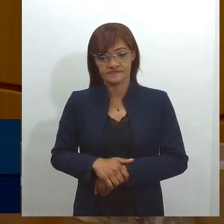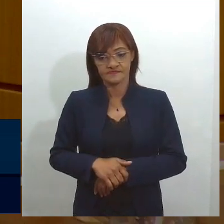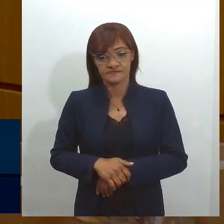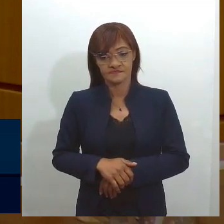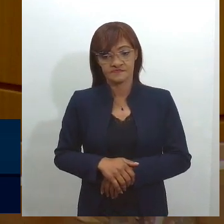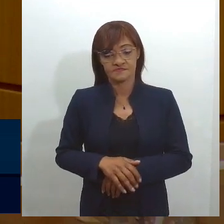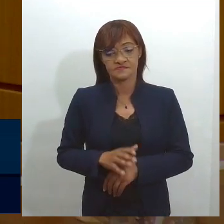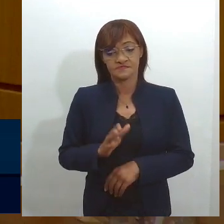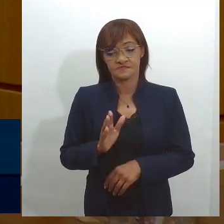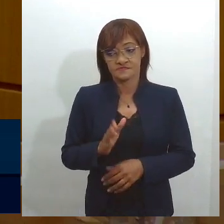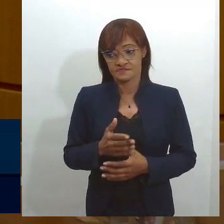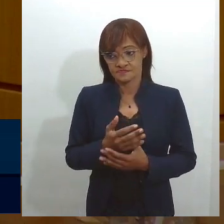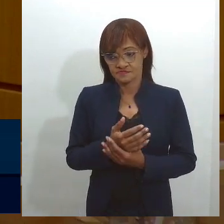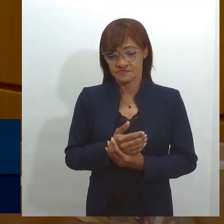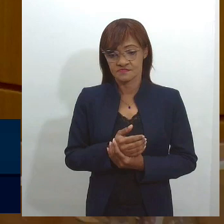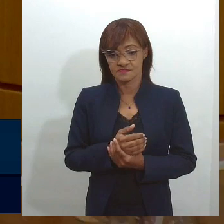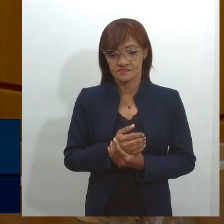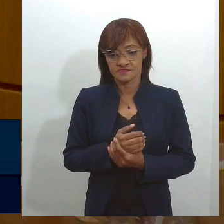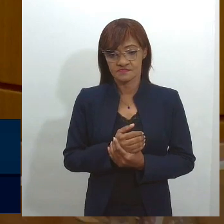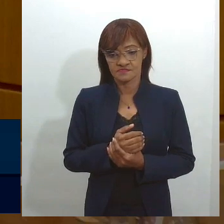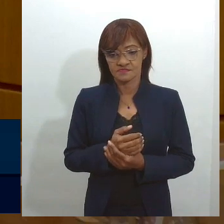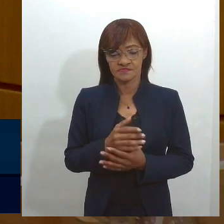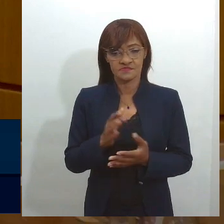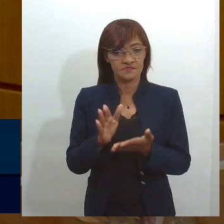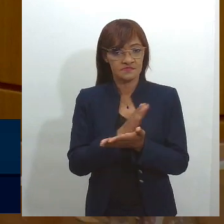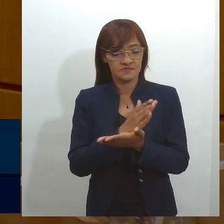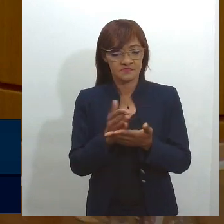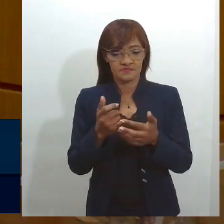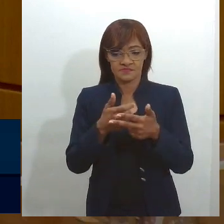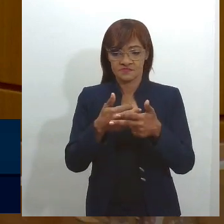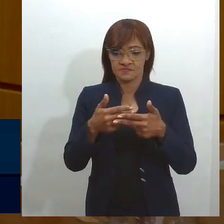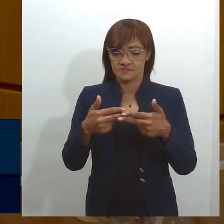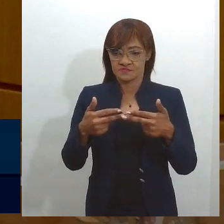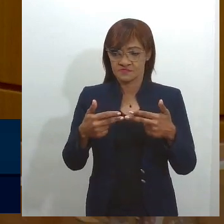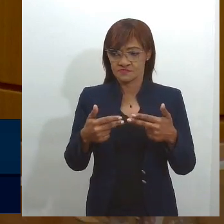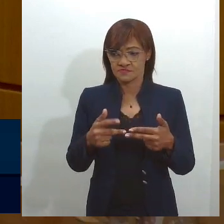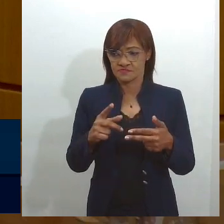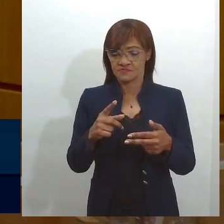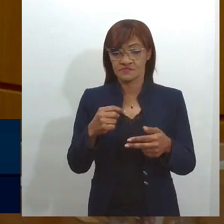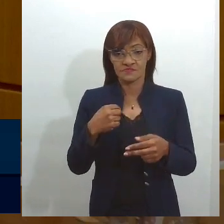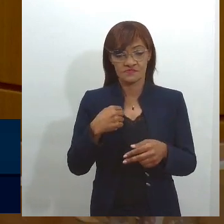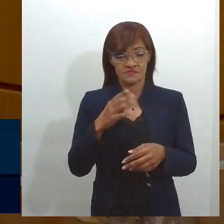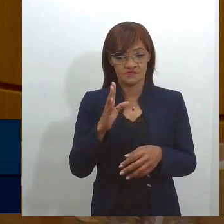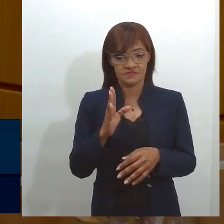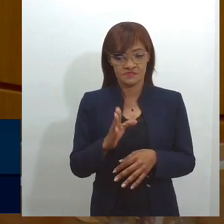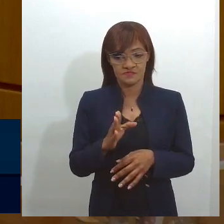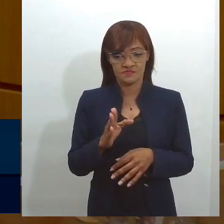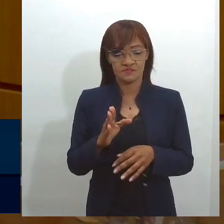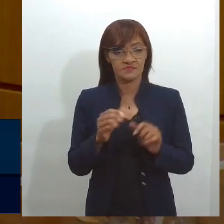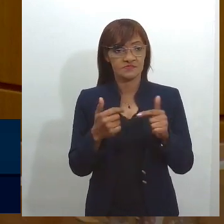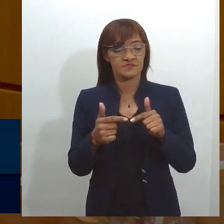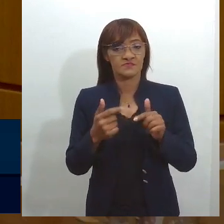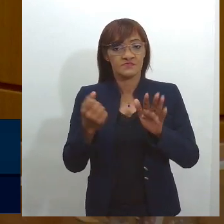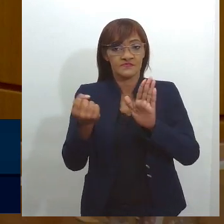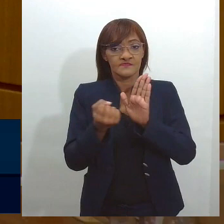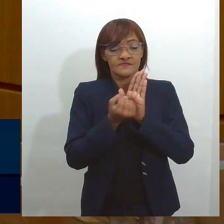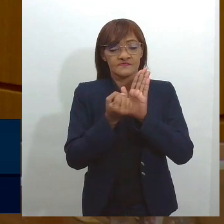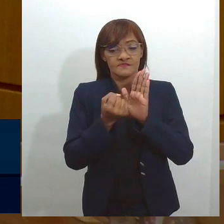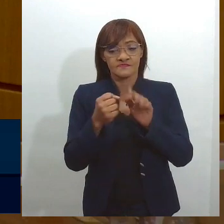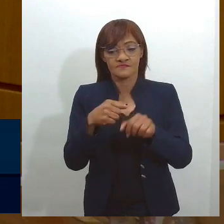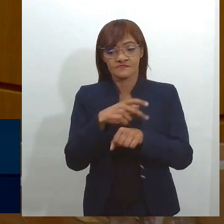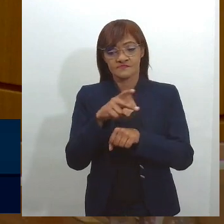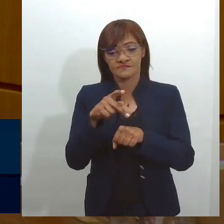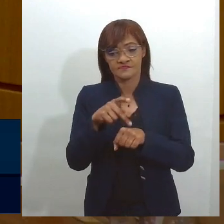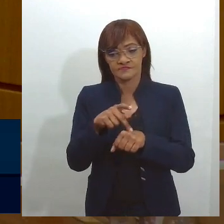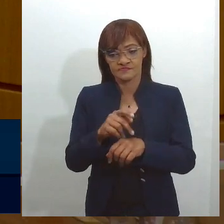dito aqui algumas coisas que a gente já fez, que foram marcantes para o nosso país, como conseguir fazer as Olimpíadas, né,